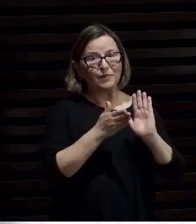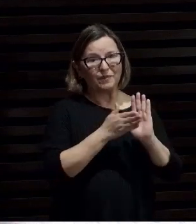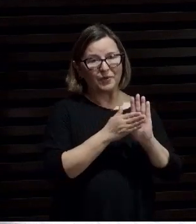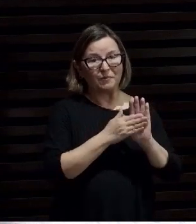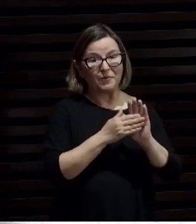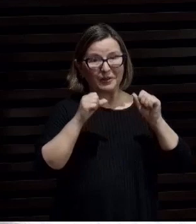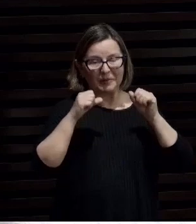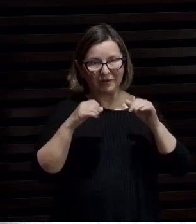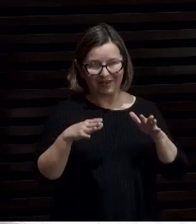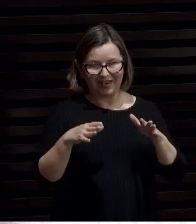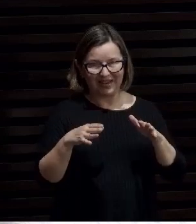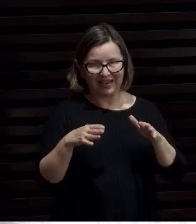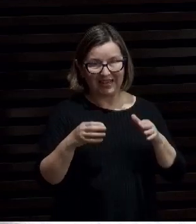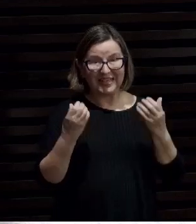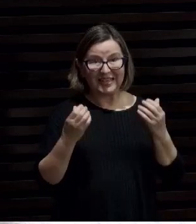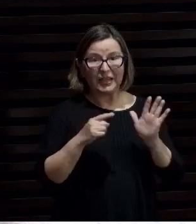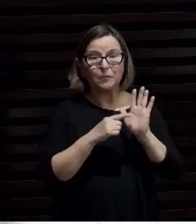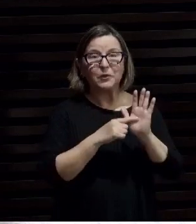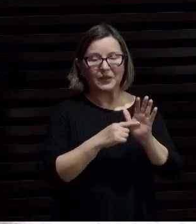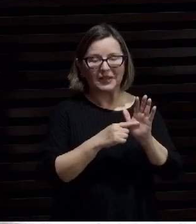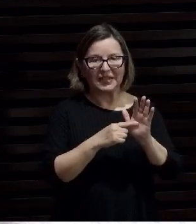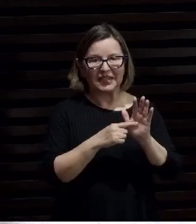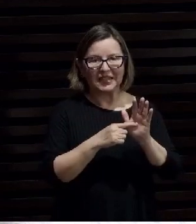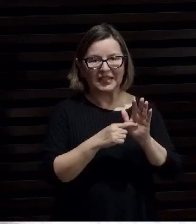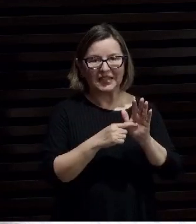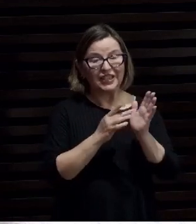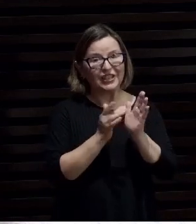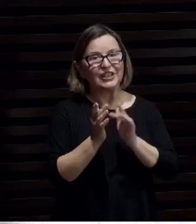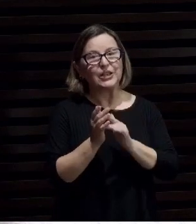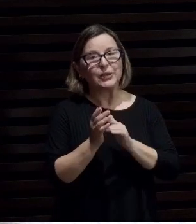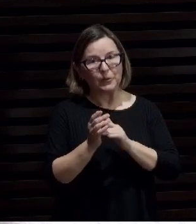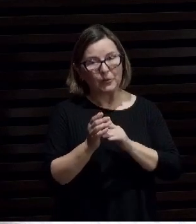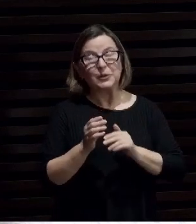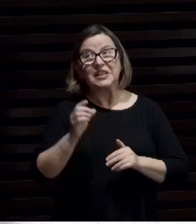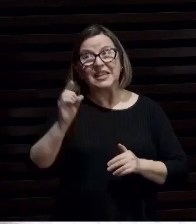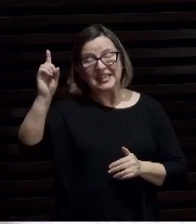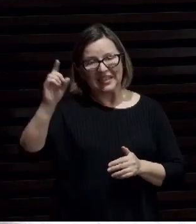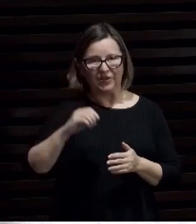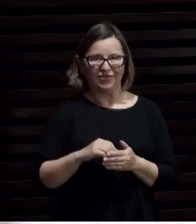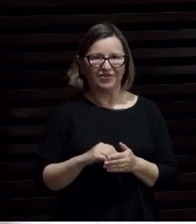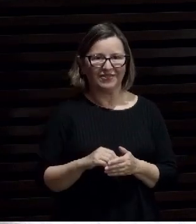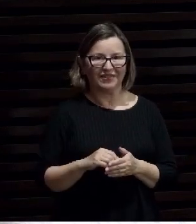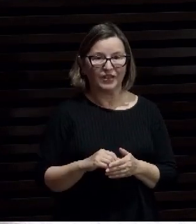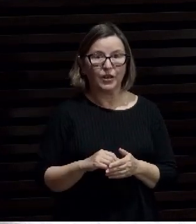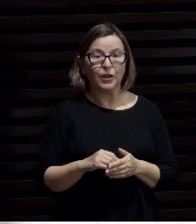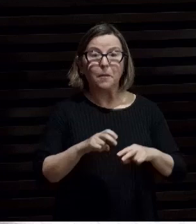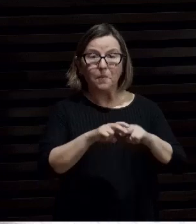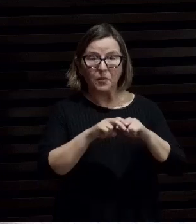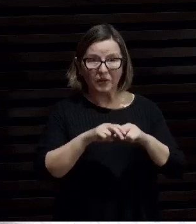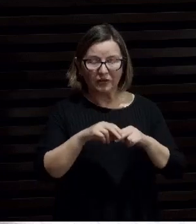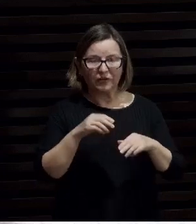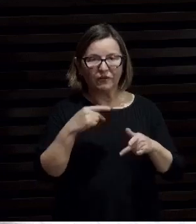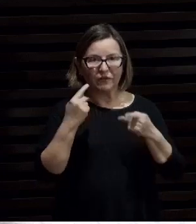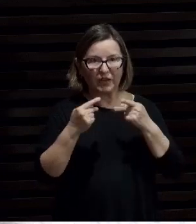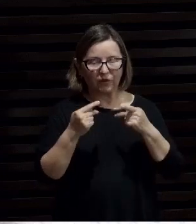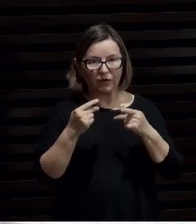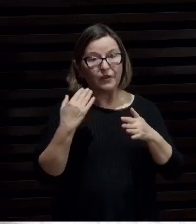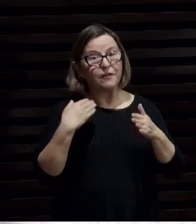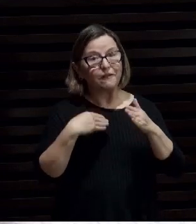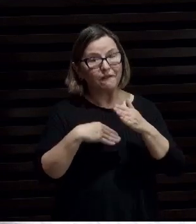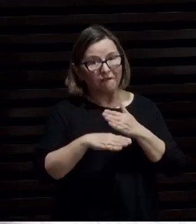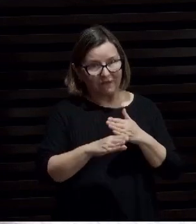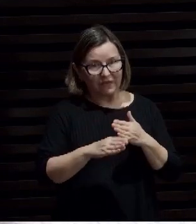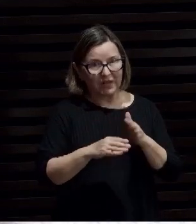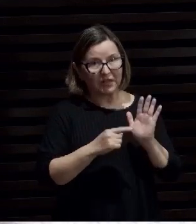quem estava ali era Deus. E por isso que ele falou, vai e se apresenta para o sacerdote. E o sacerdote no templo viu um homem curado de